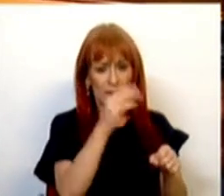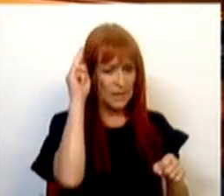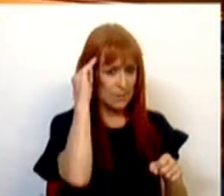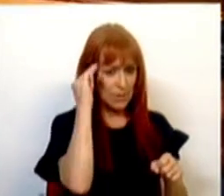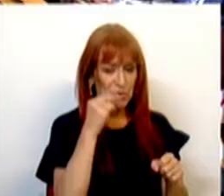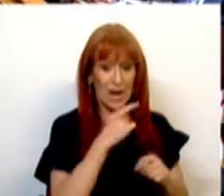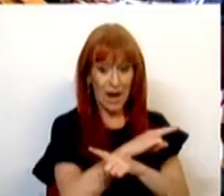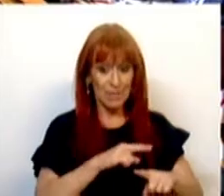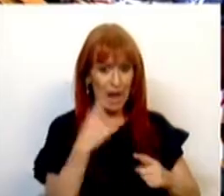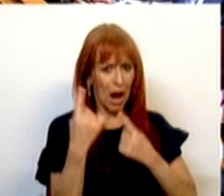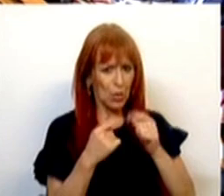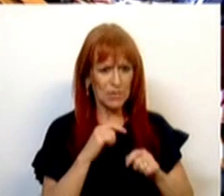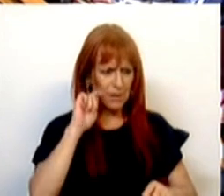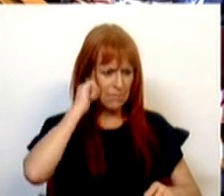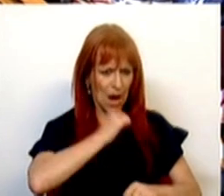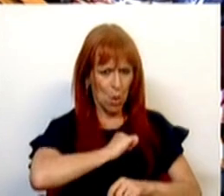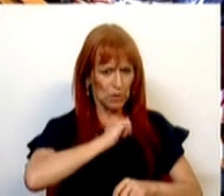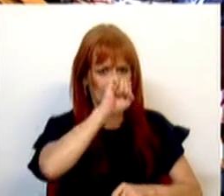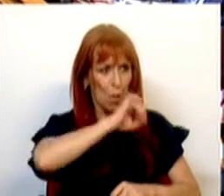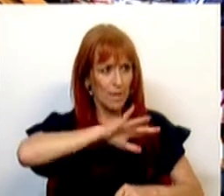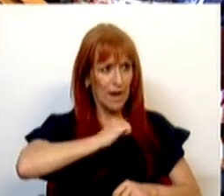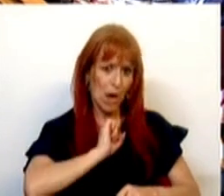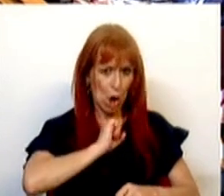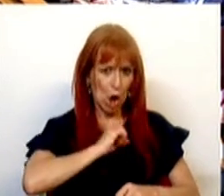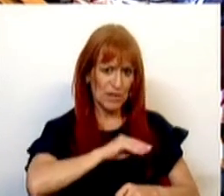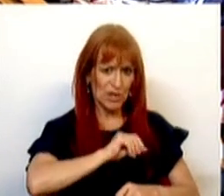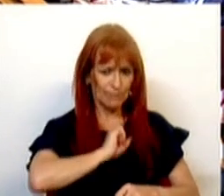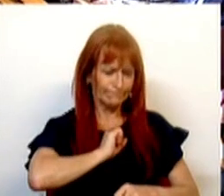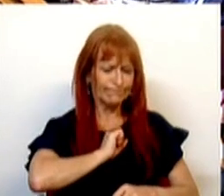para impedir alguns atentados ambientais na nossa